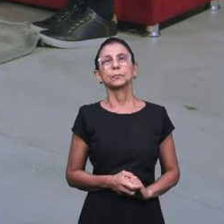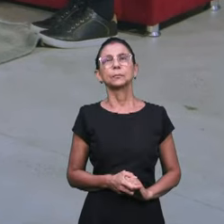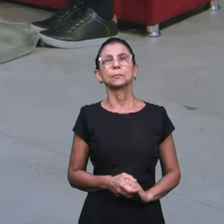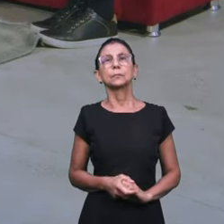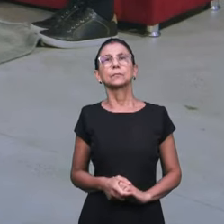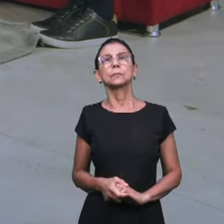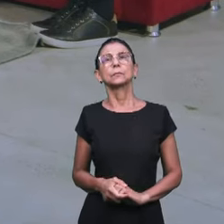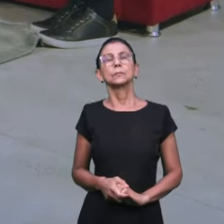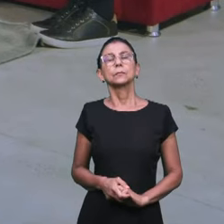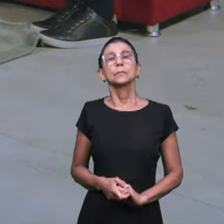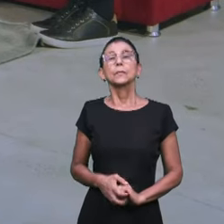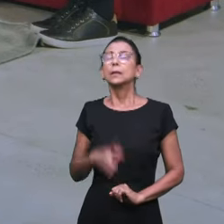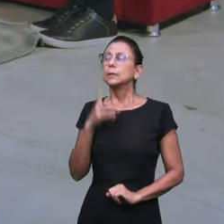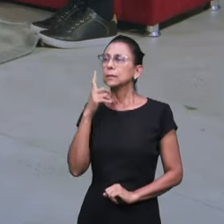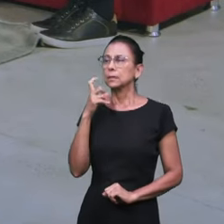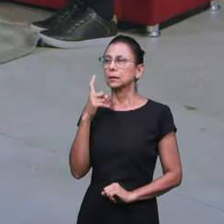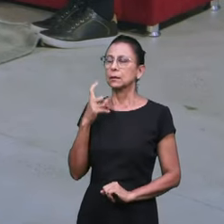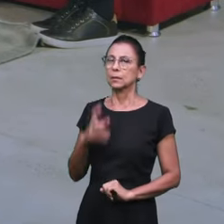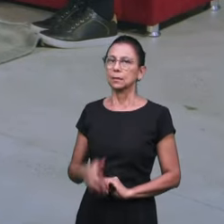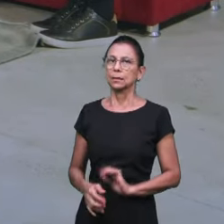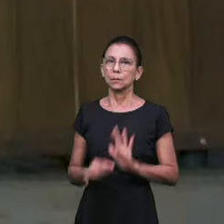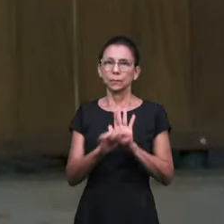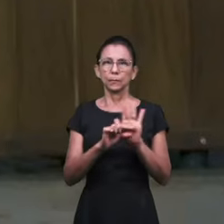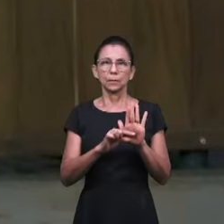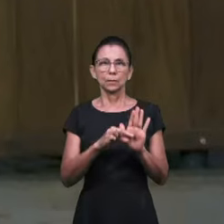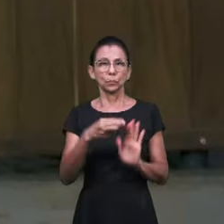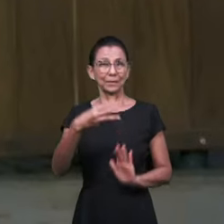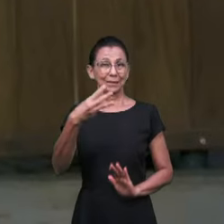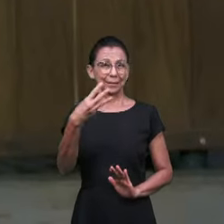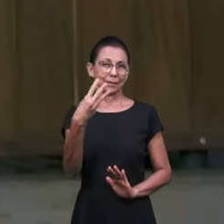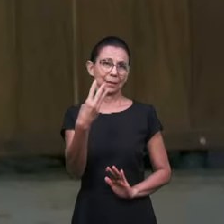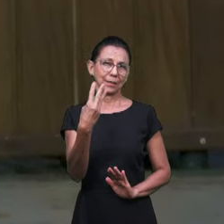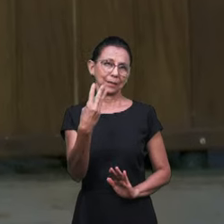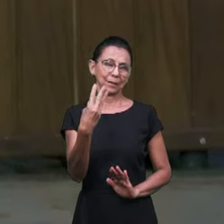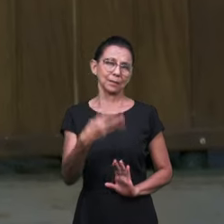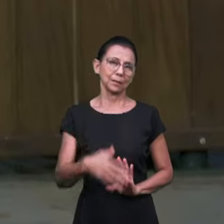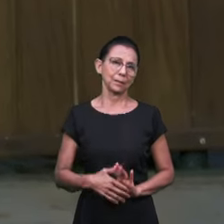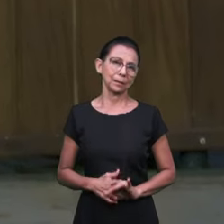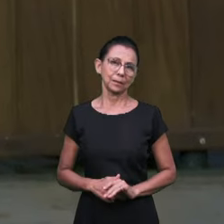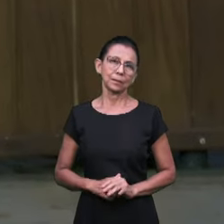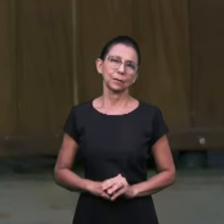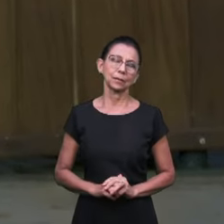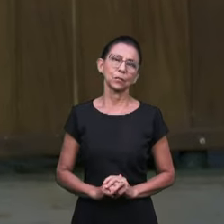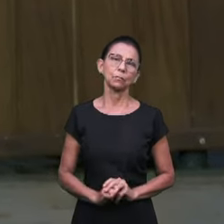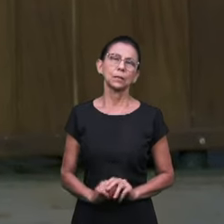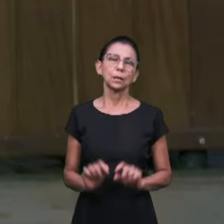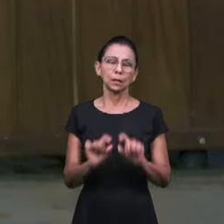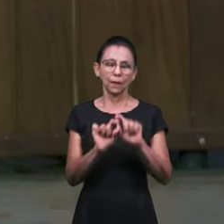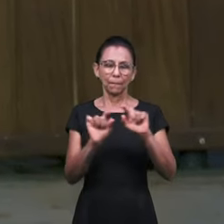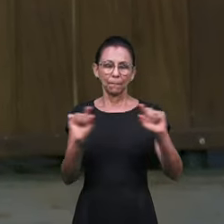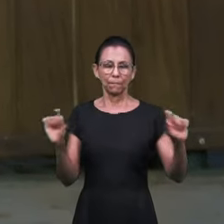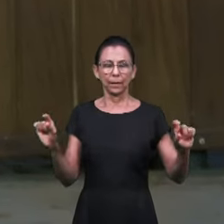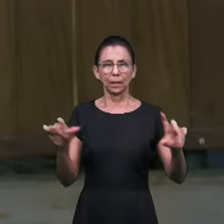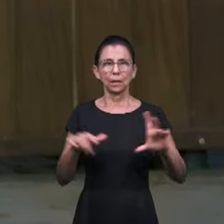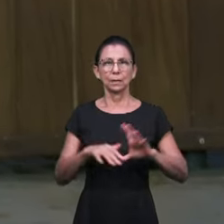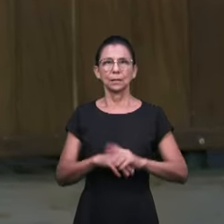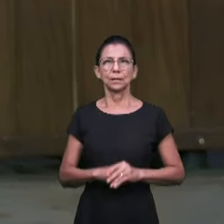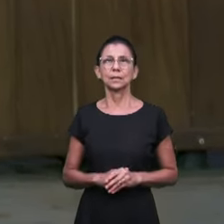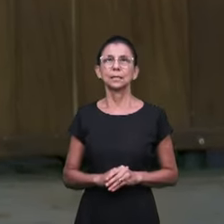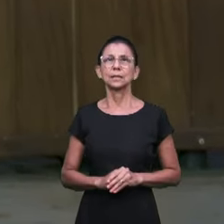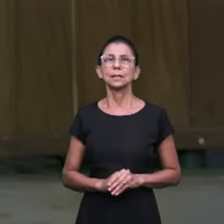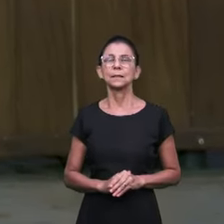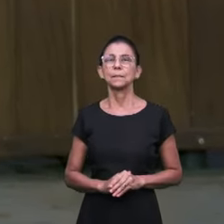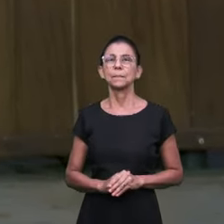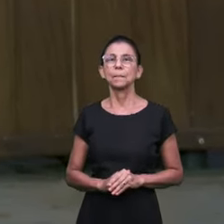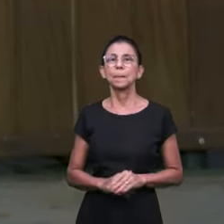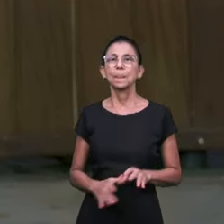interessante que esse terceiro versículo, ele vai usar exatamente a expressão virei outra